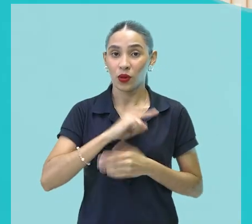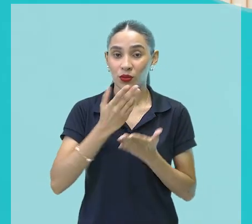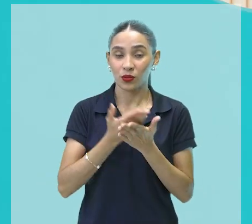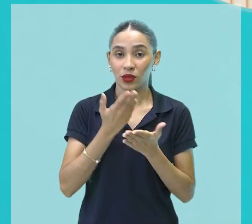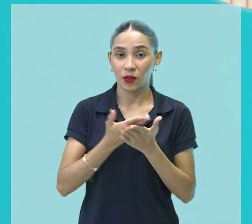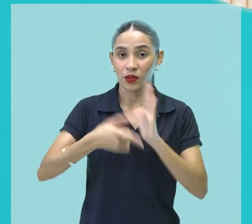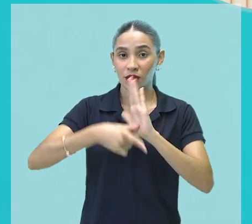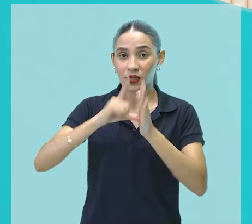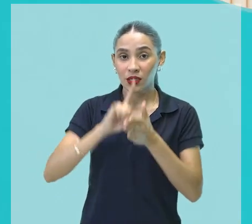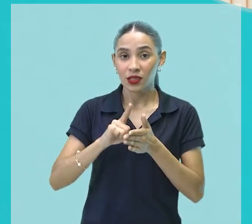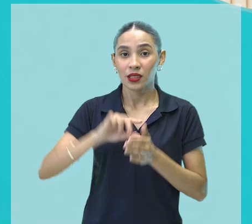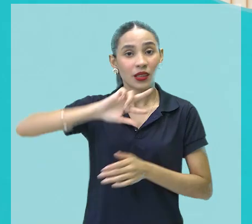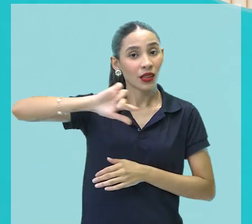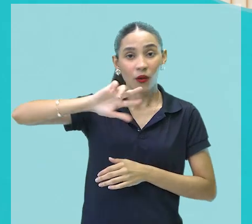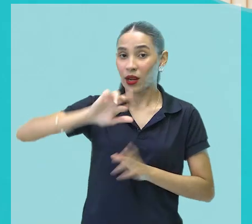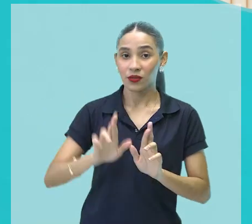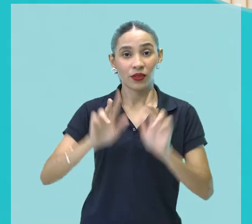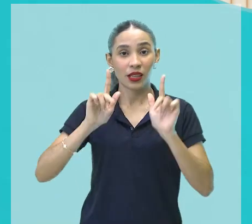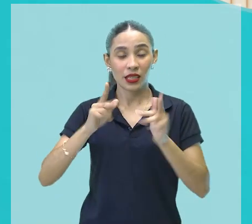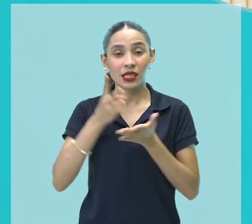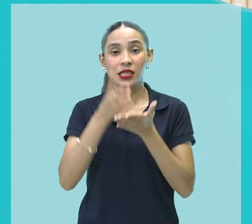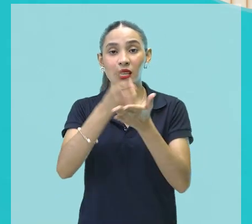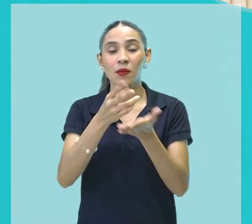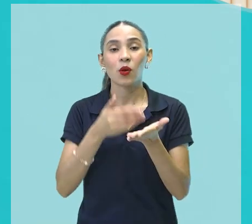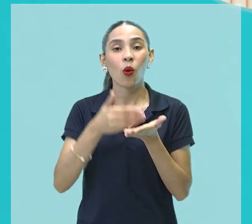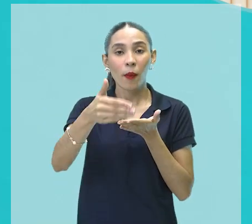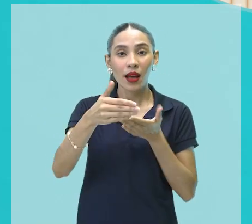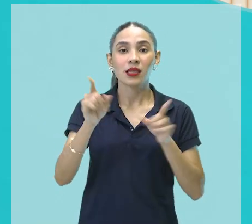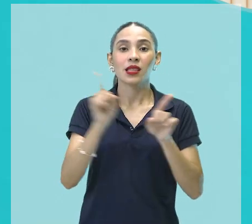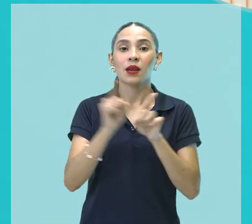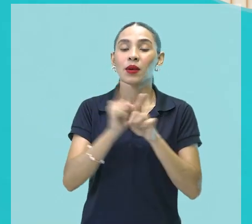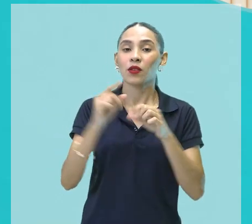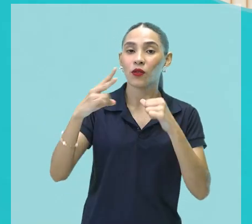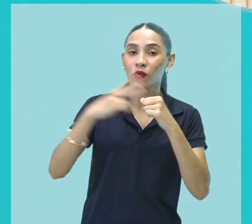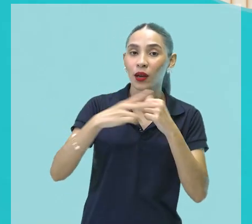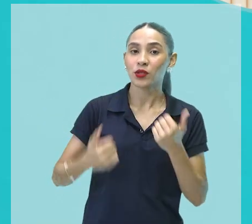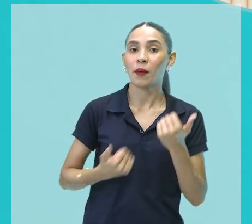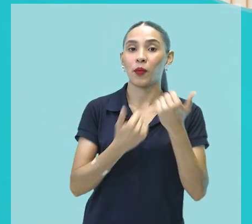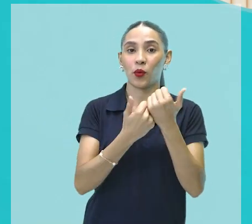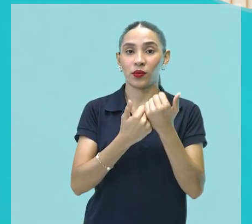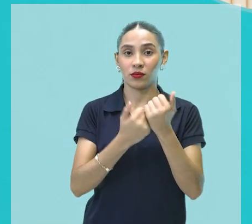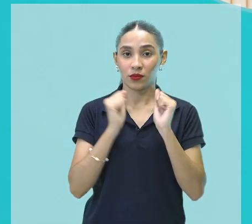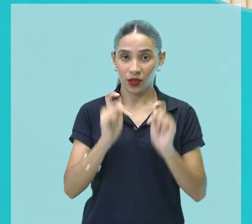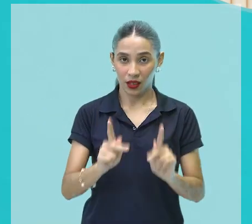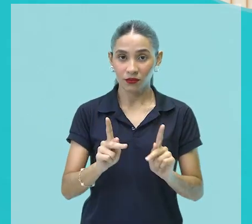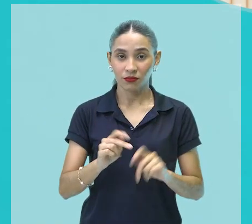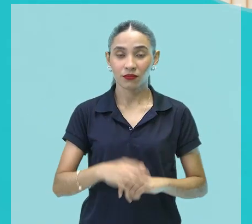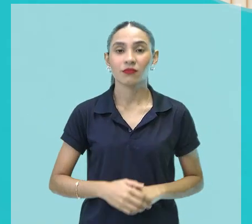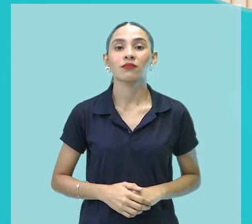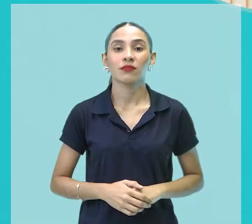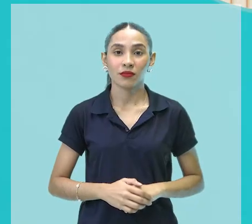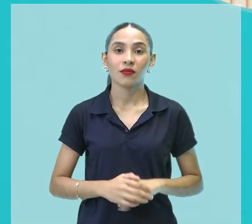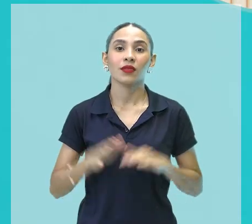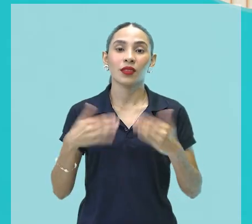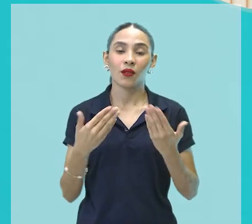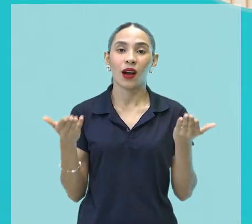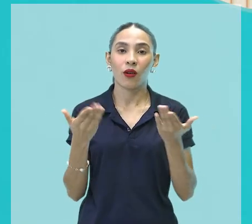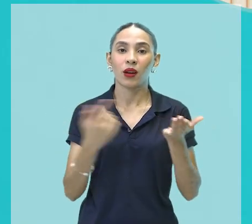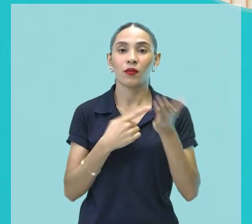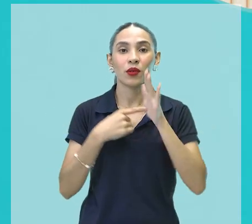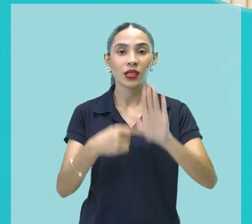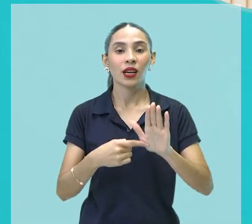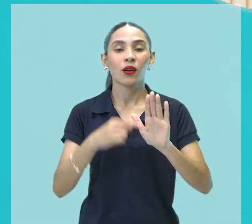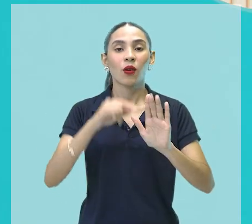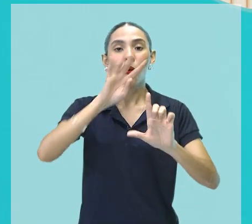ver, não é diferente, eu vou sempre começar com um verbo auxiliar, tá certo? Bem, agora eu vou mostrar para vocês